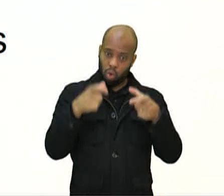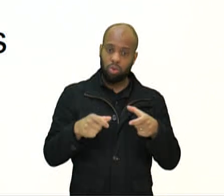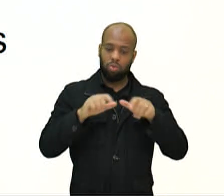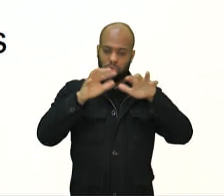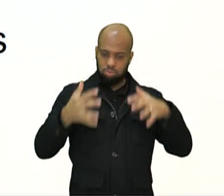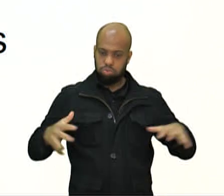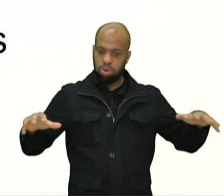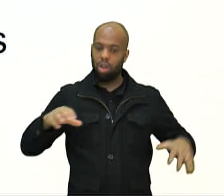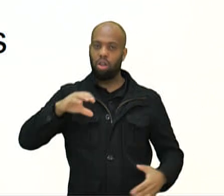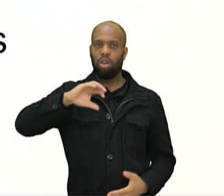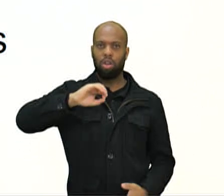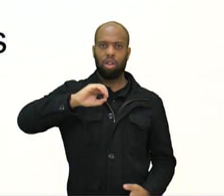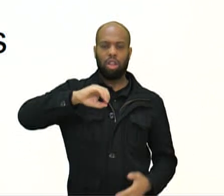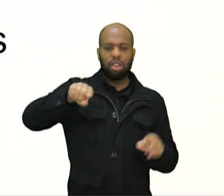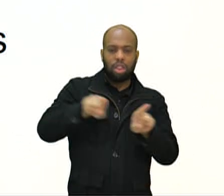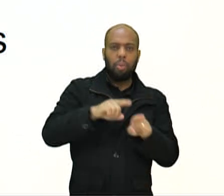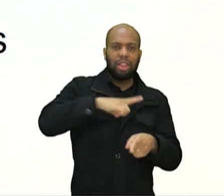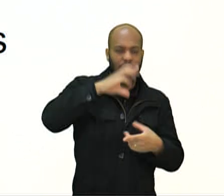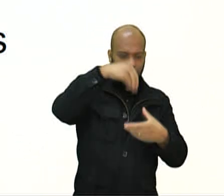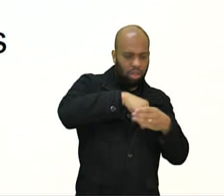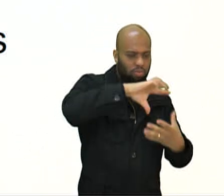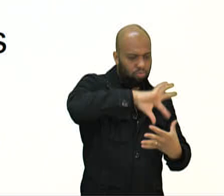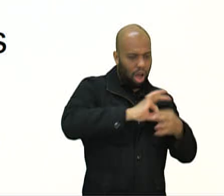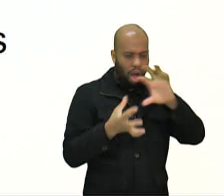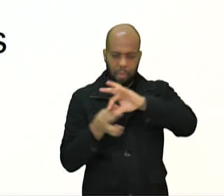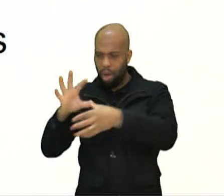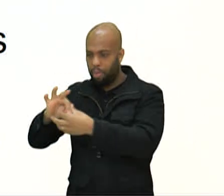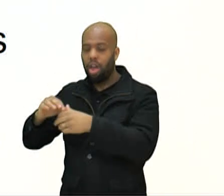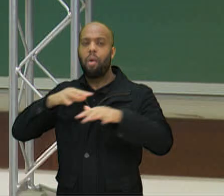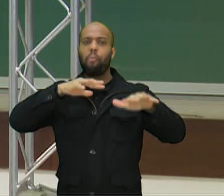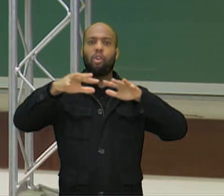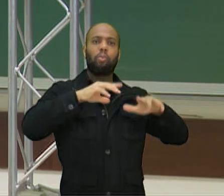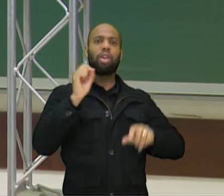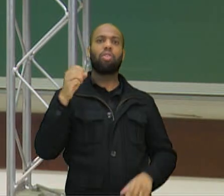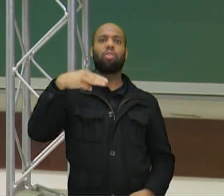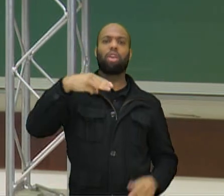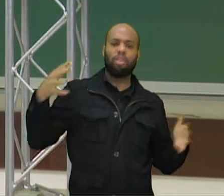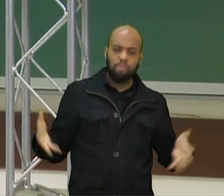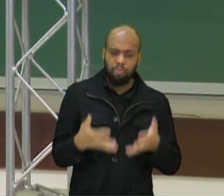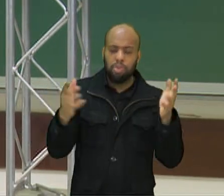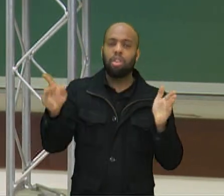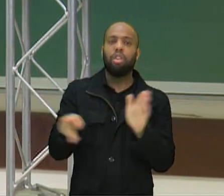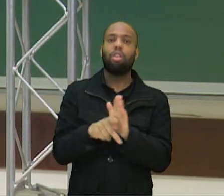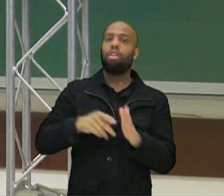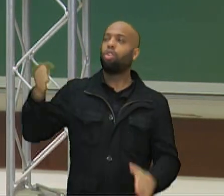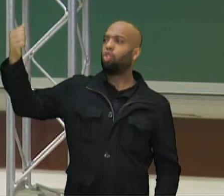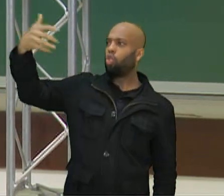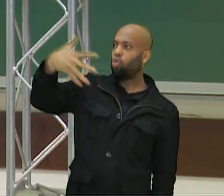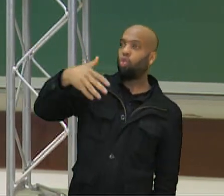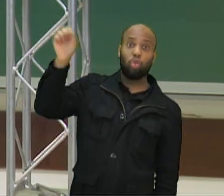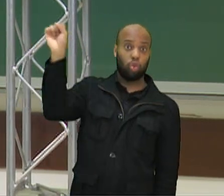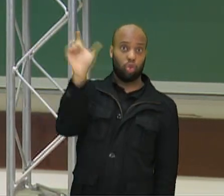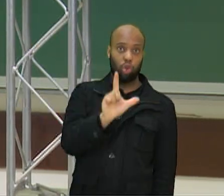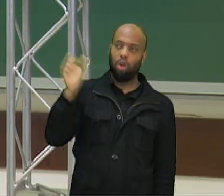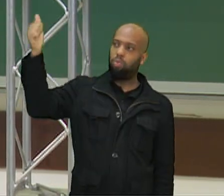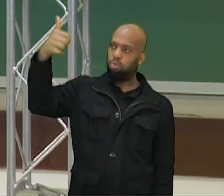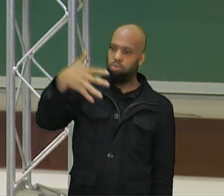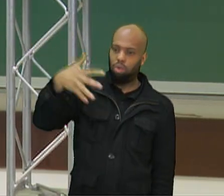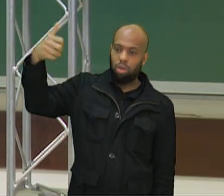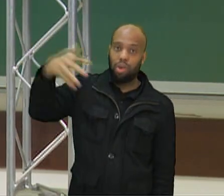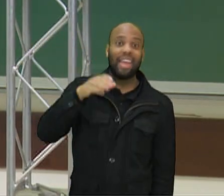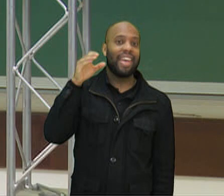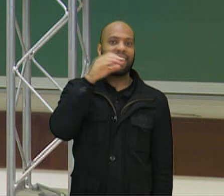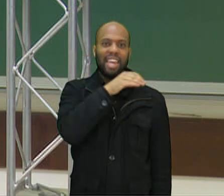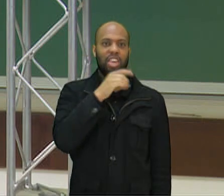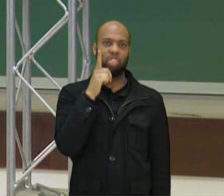atmosfera. E esse movimento ele é alimentado pelos raios solares. São os raios solares que vão aquecer a